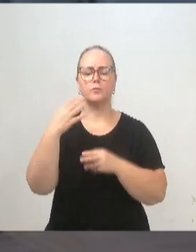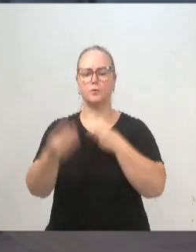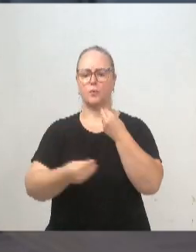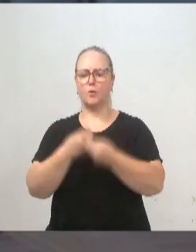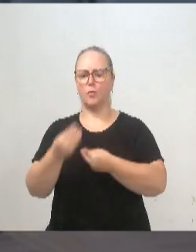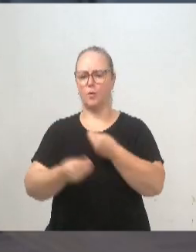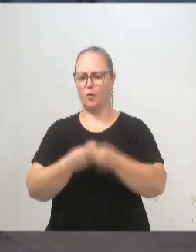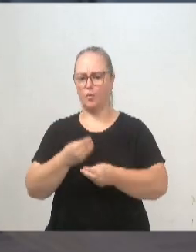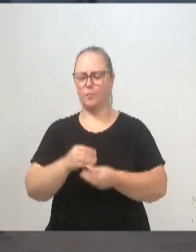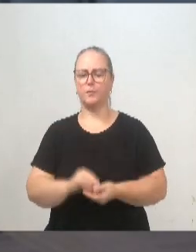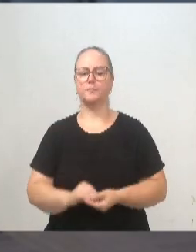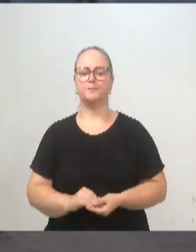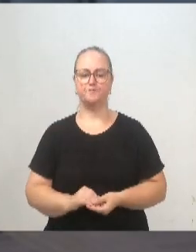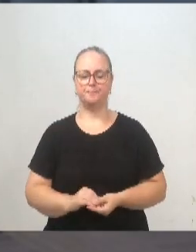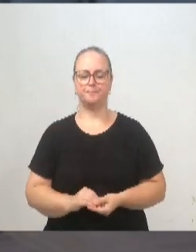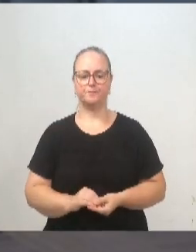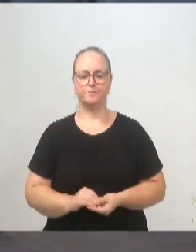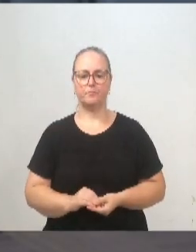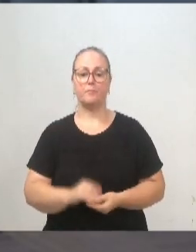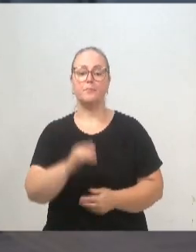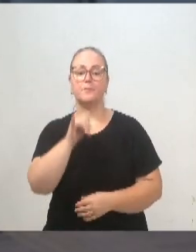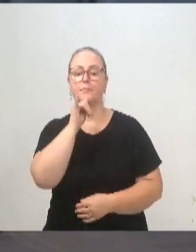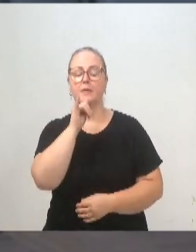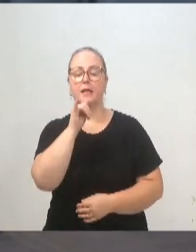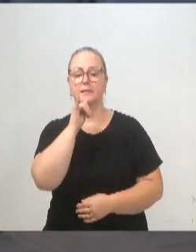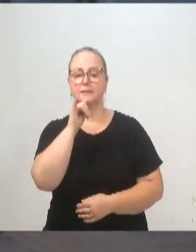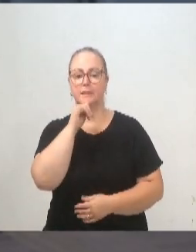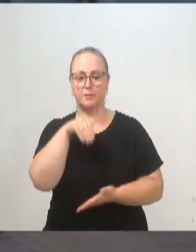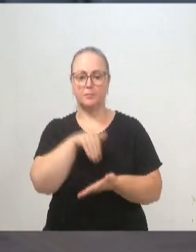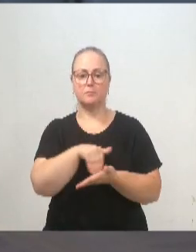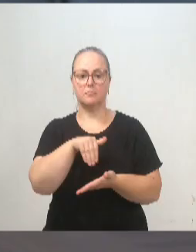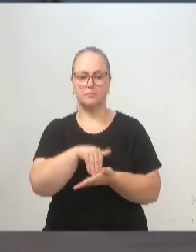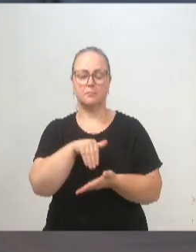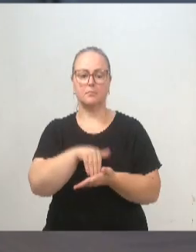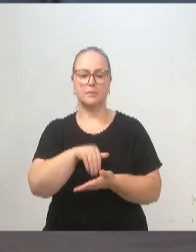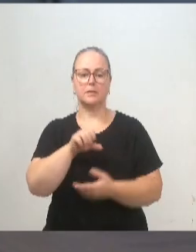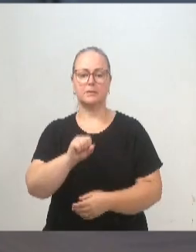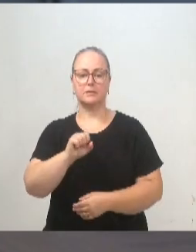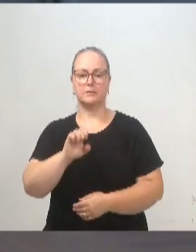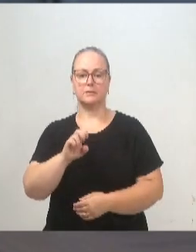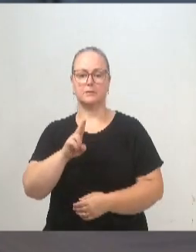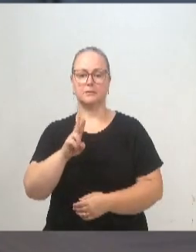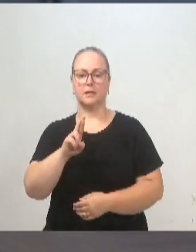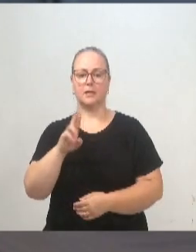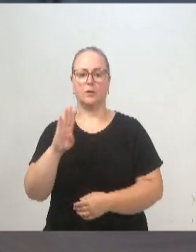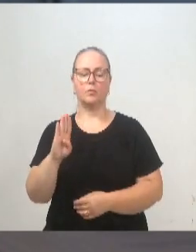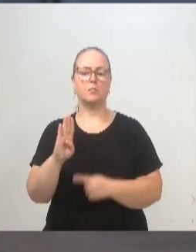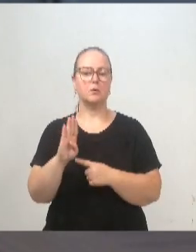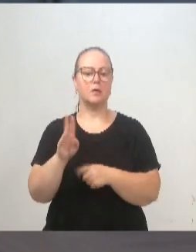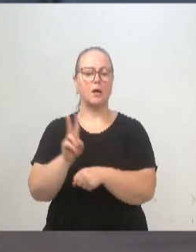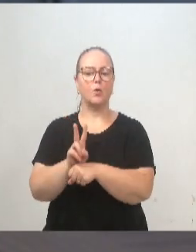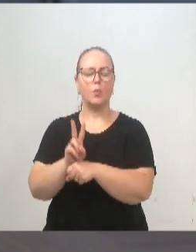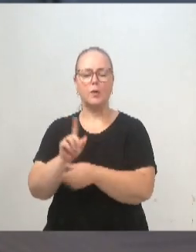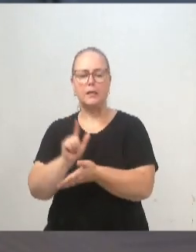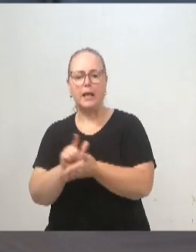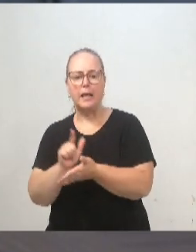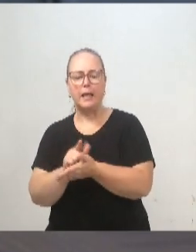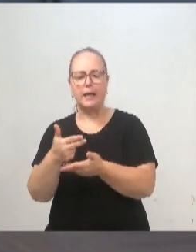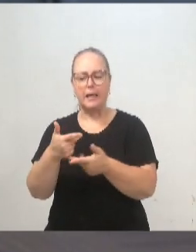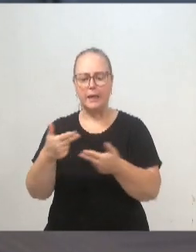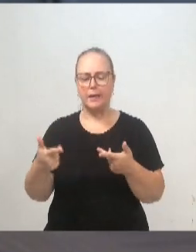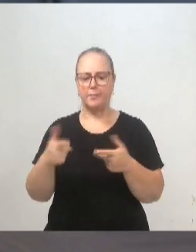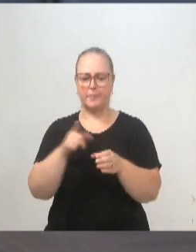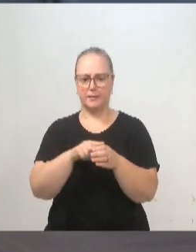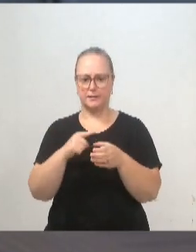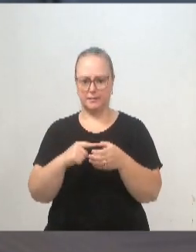uma ideia, né? Vou dar o exemplo da Secretaria Municipal de Serviços Urbanos, que cuida da nossa zeladoria urbana, né? No ano de